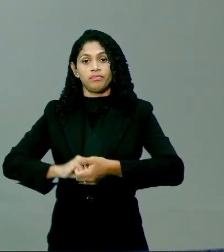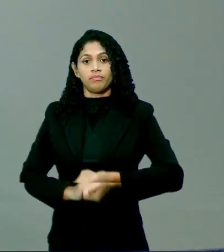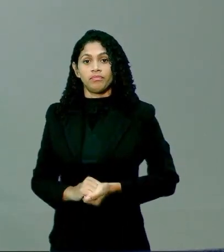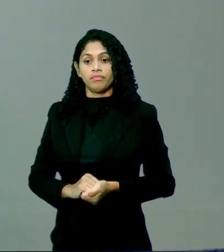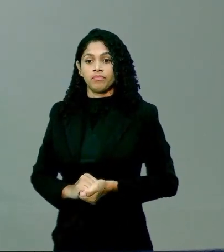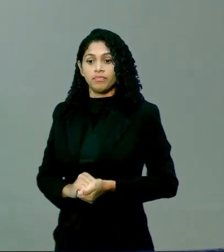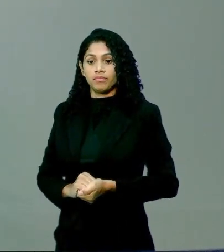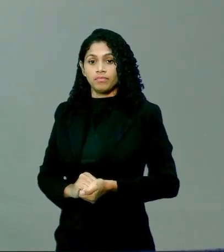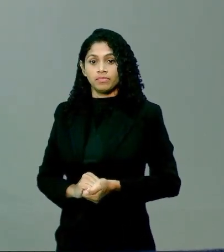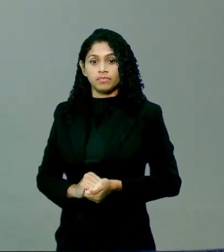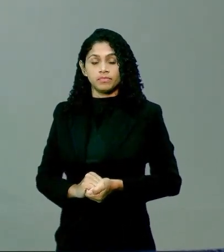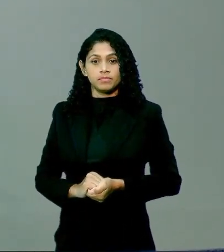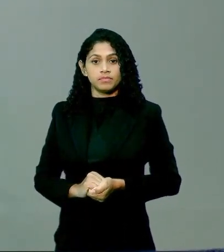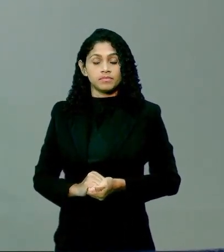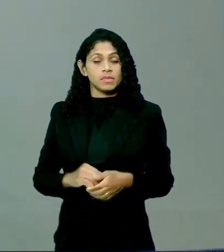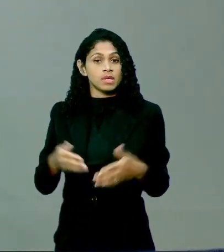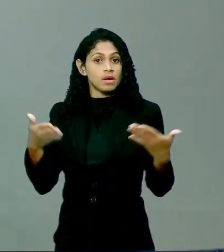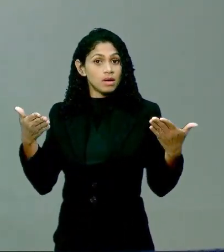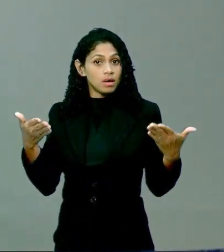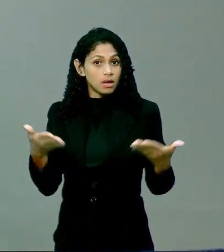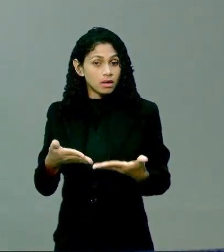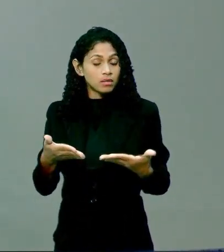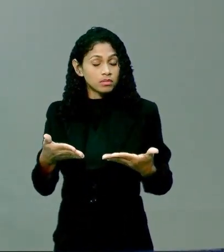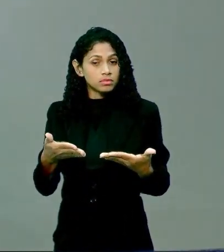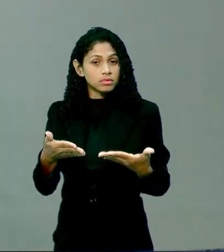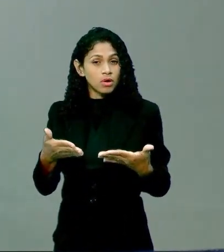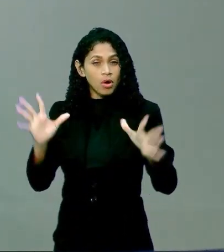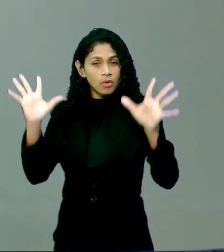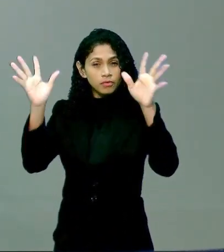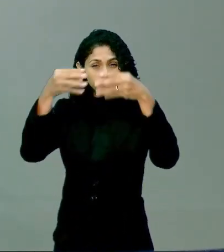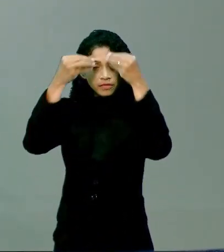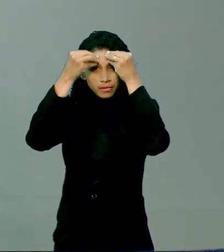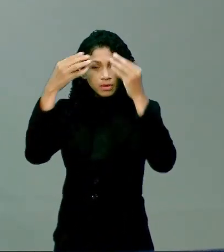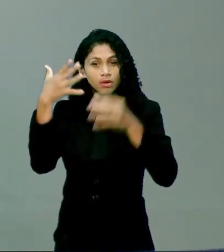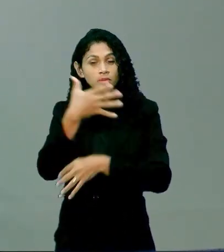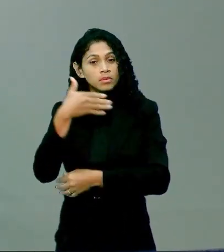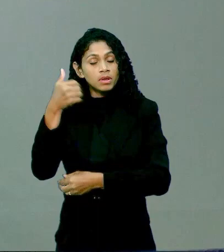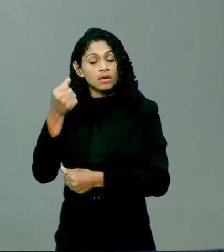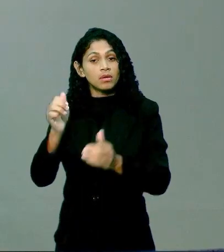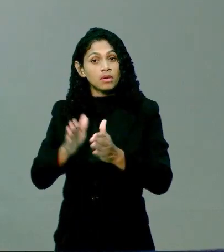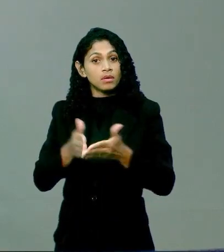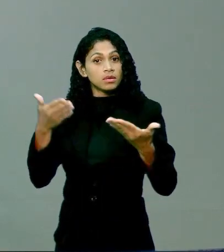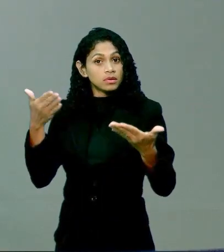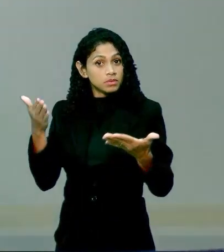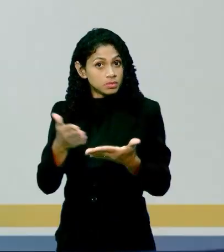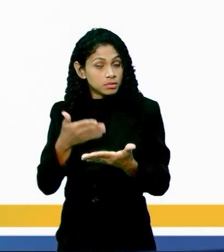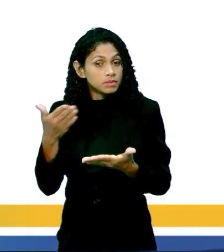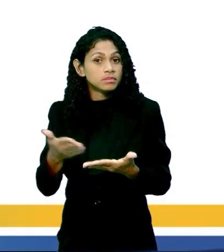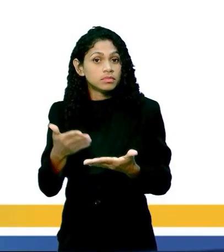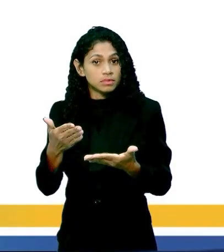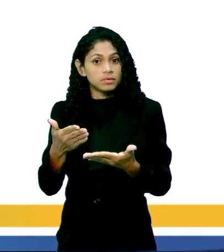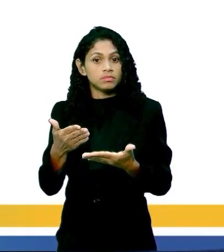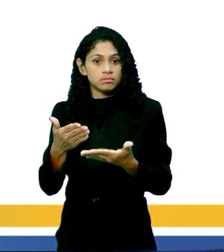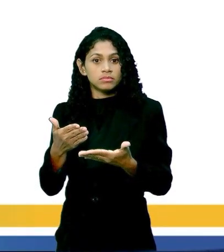Mais, do Aprova Enem, perdão. E nesse livro do Aprova Enem, vamos utilizar o livro